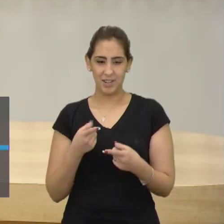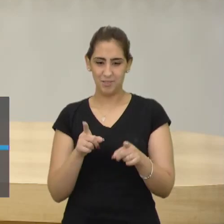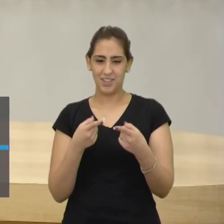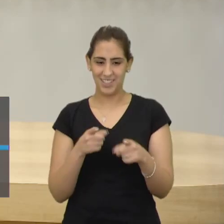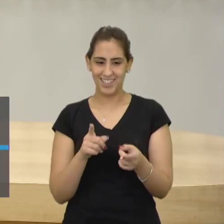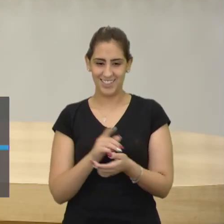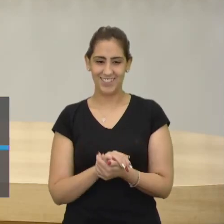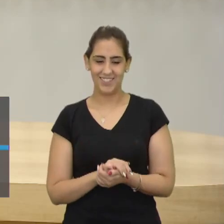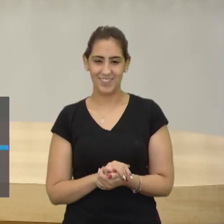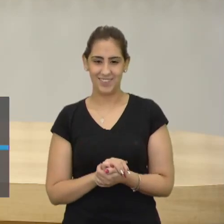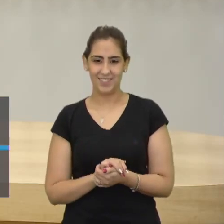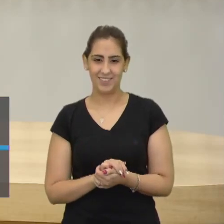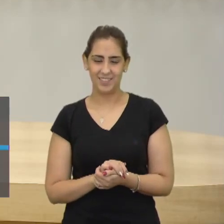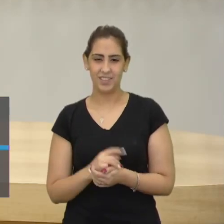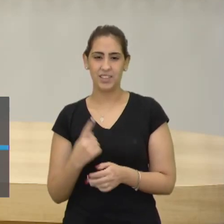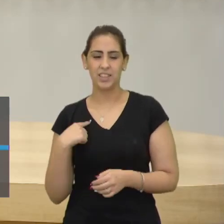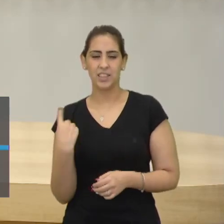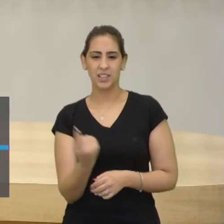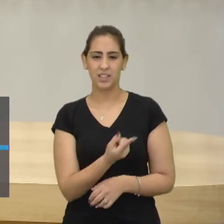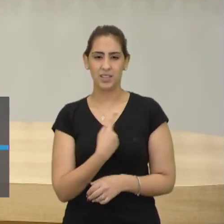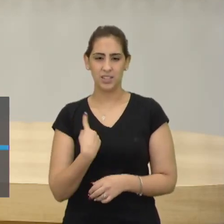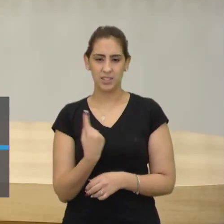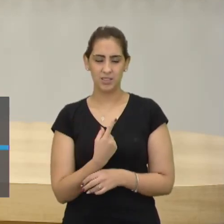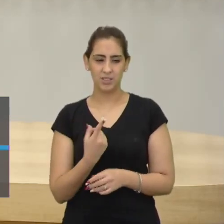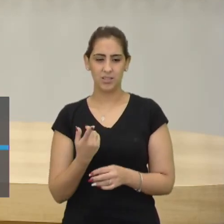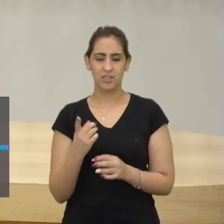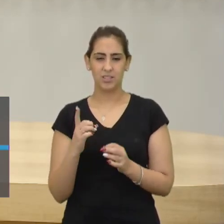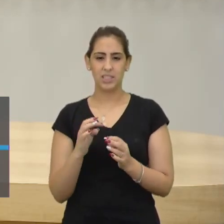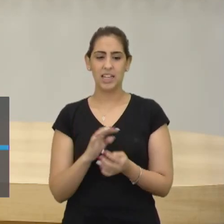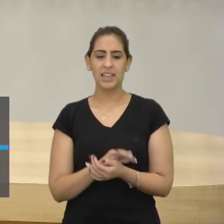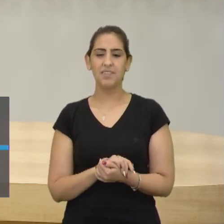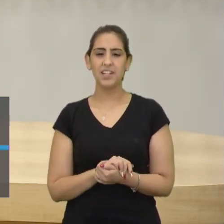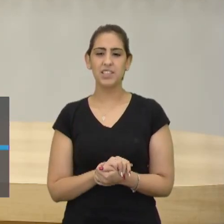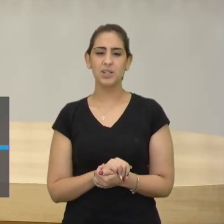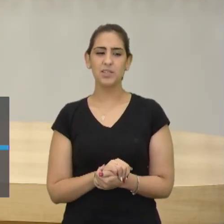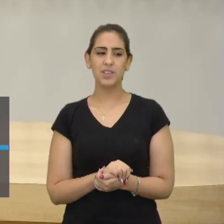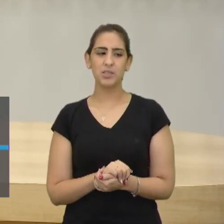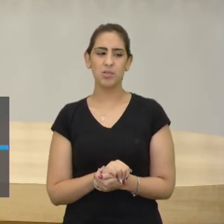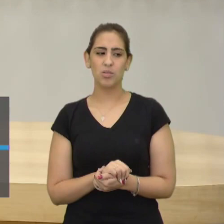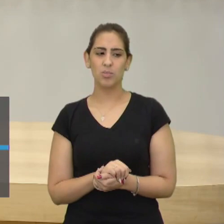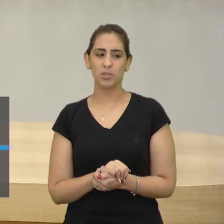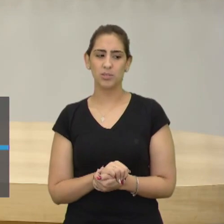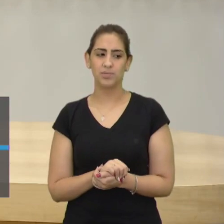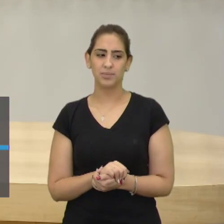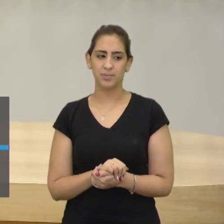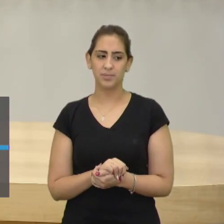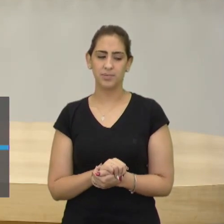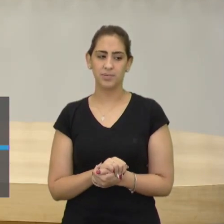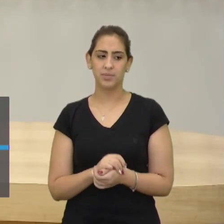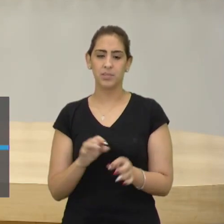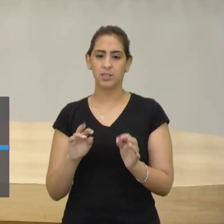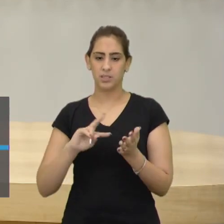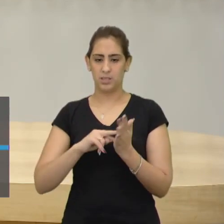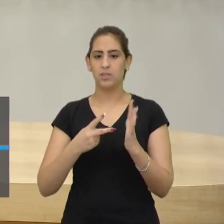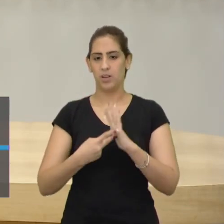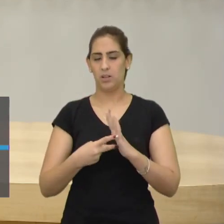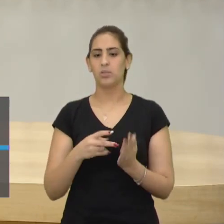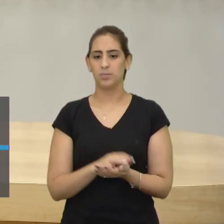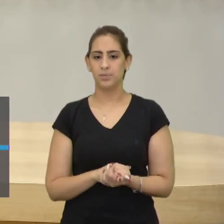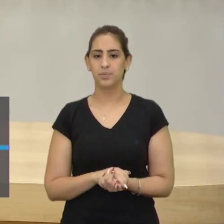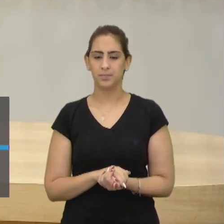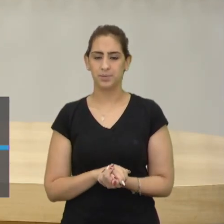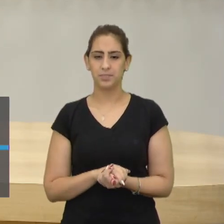já que a gente começou a nossa aula trazendo definições literárias, né? Sobre a própria literatura, o Kuller diz para a gente, espera